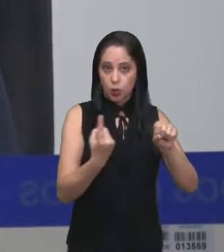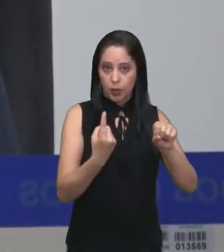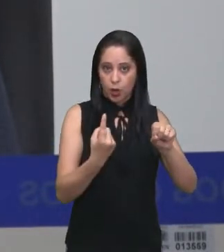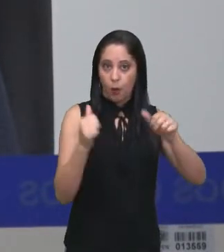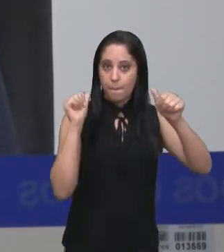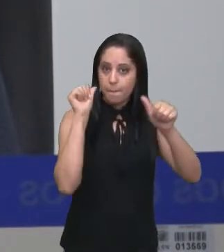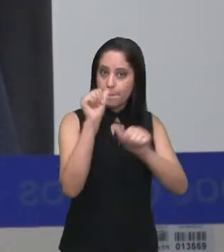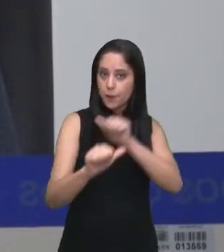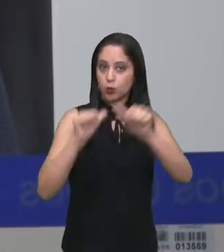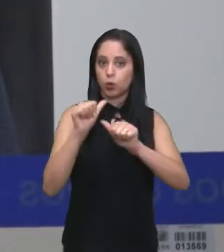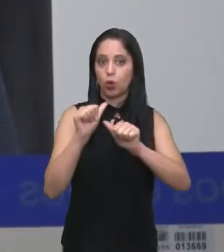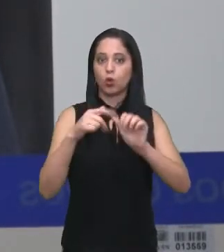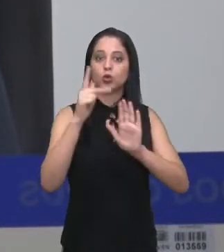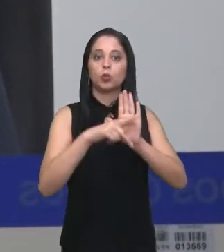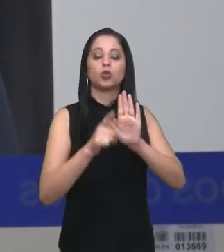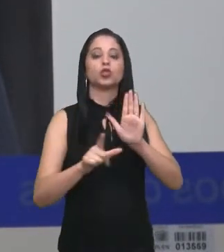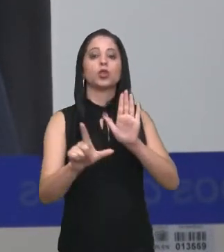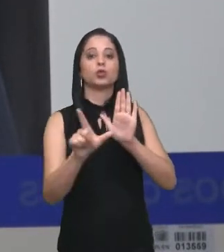número